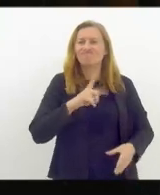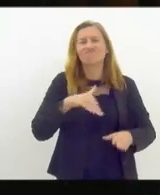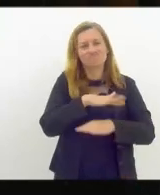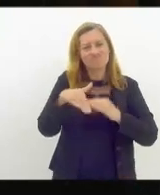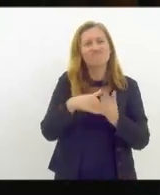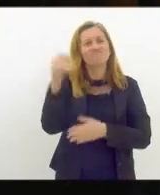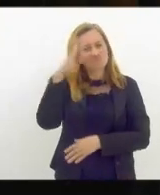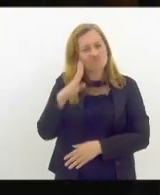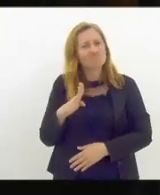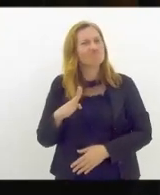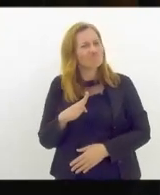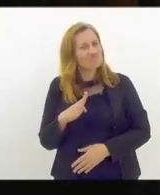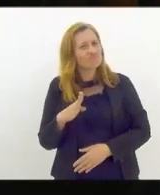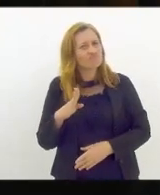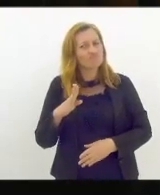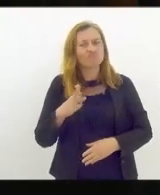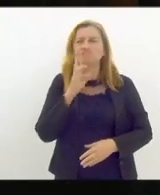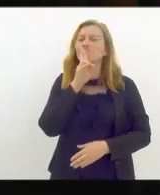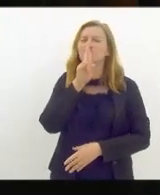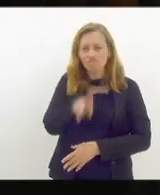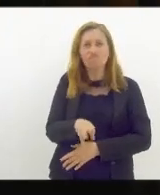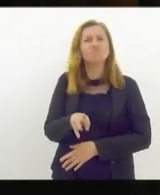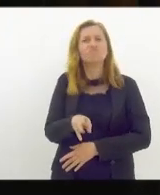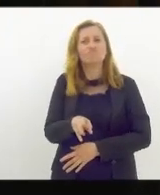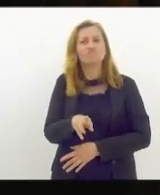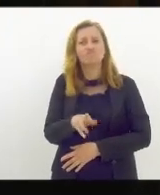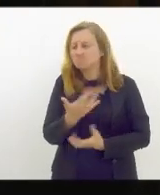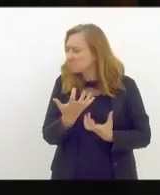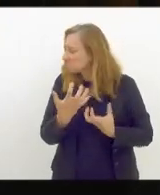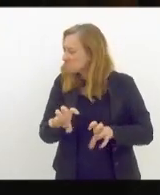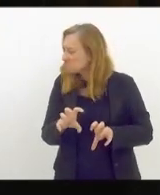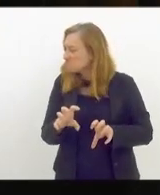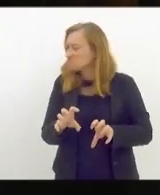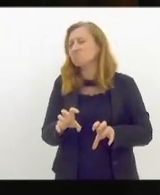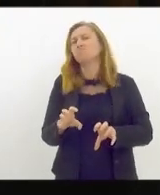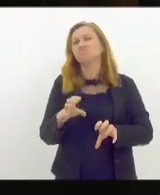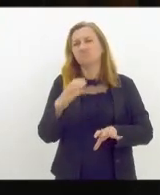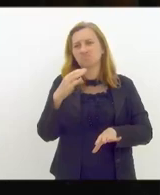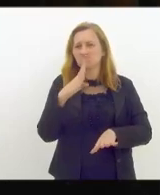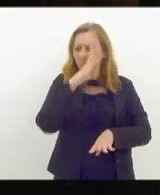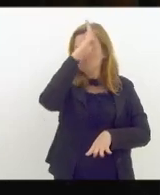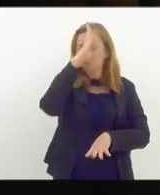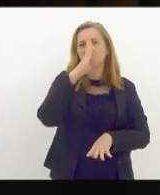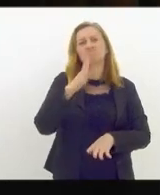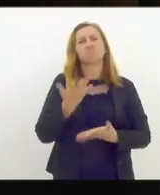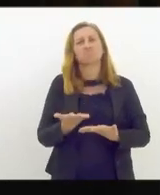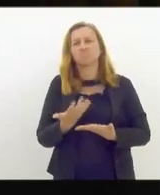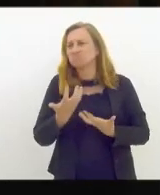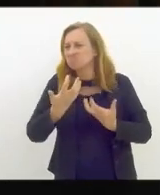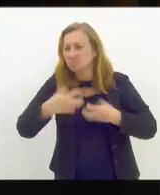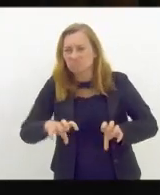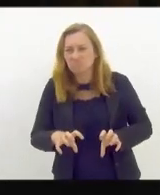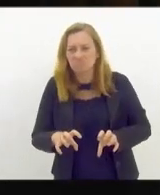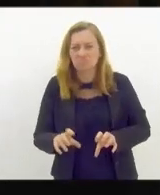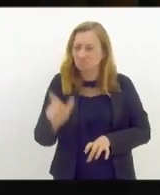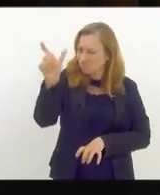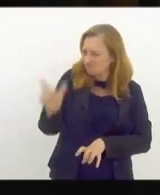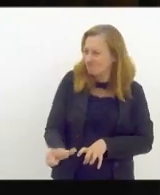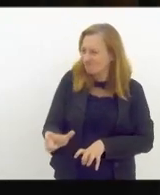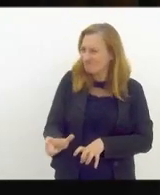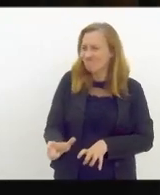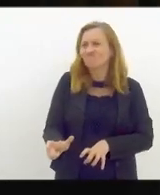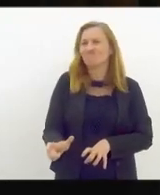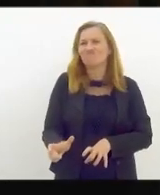brasileiros e brasileiras darão resposta, que não querem mais esse genocida no poder, que não querem mais essa pessoa